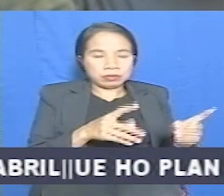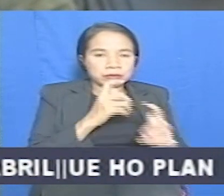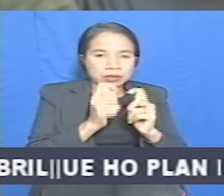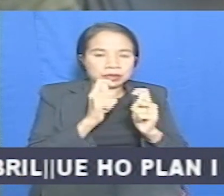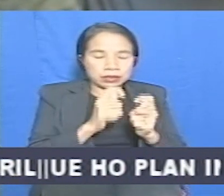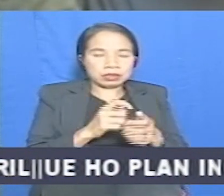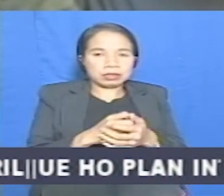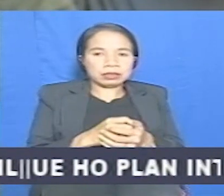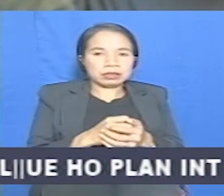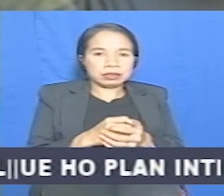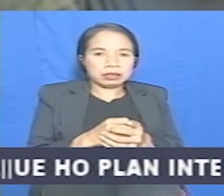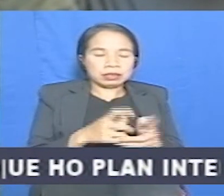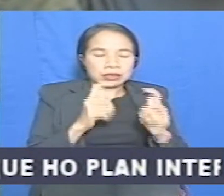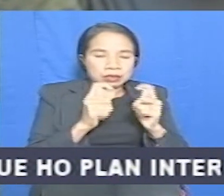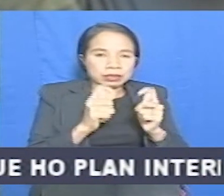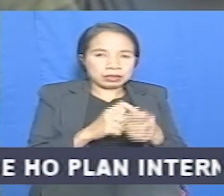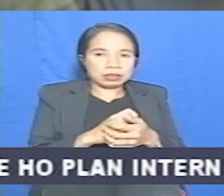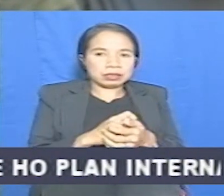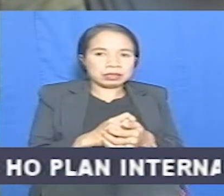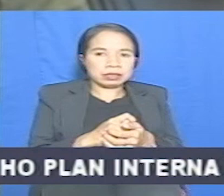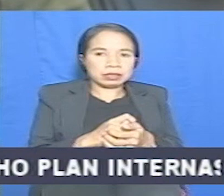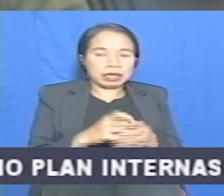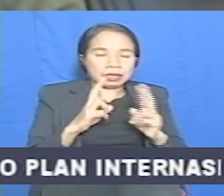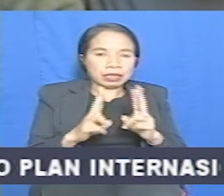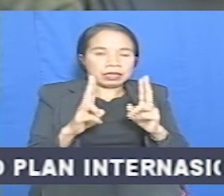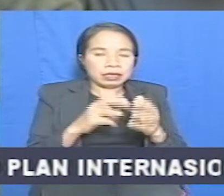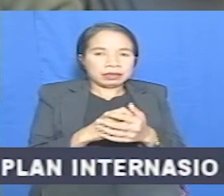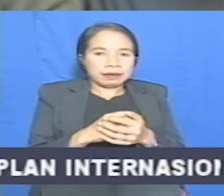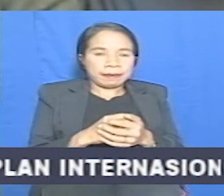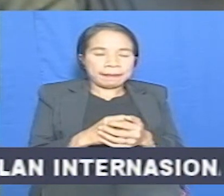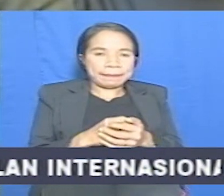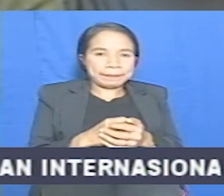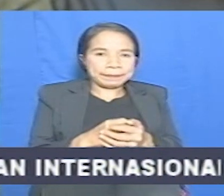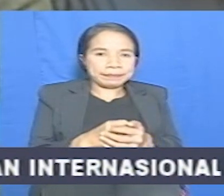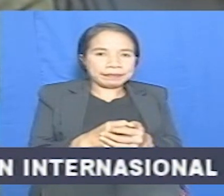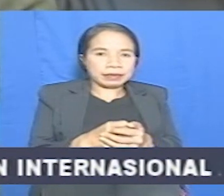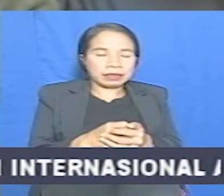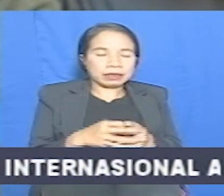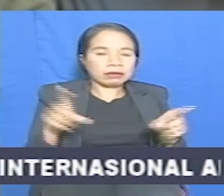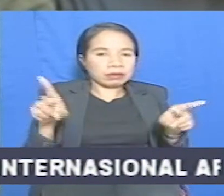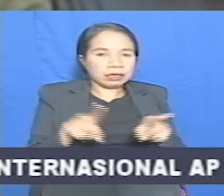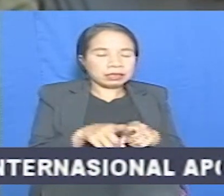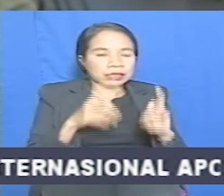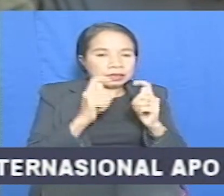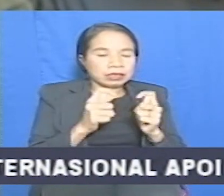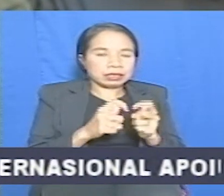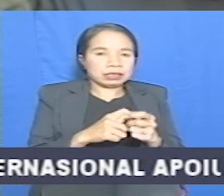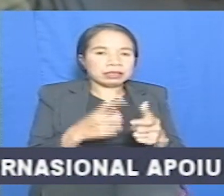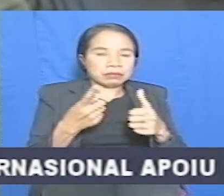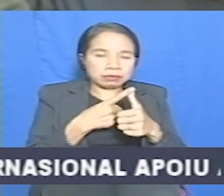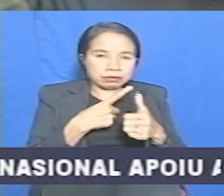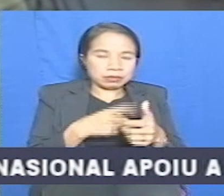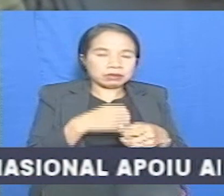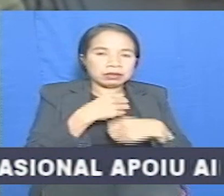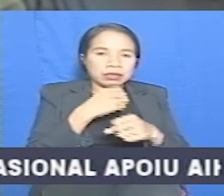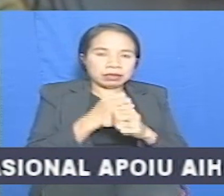teste ida te bolu teste rapid antigen swab. Ida ne para atu sei hanesan ka teste ba initial screening. Ita